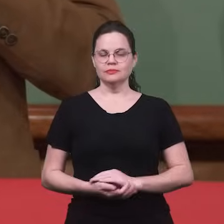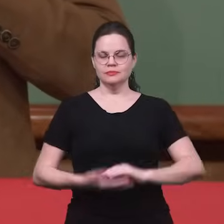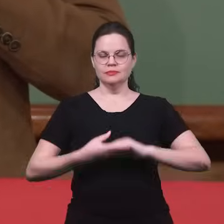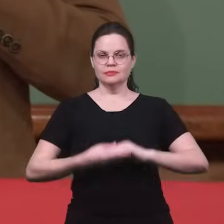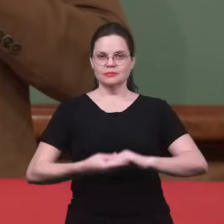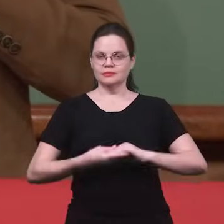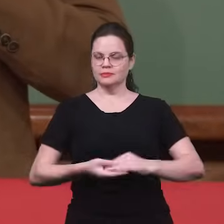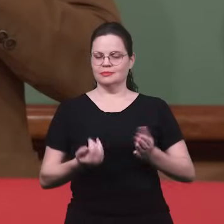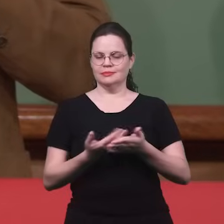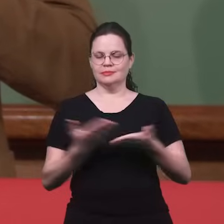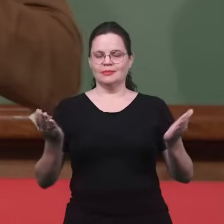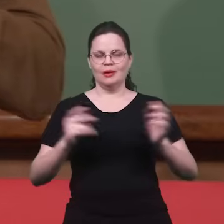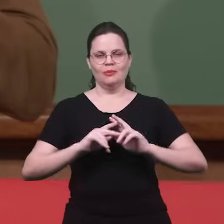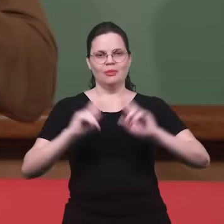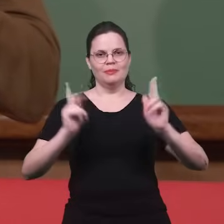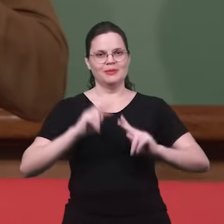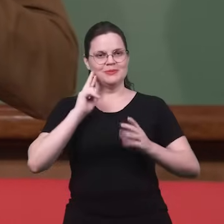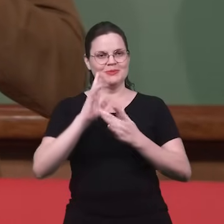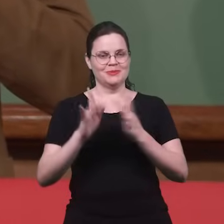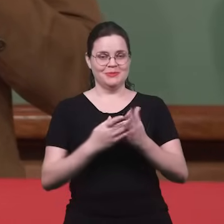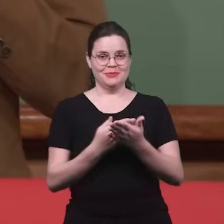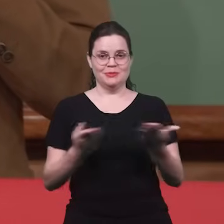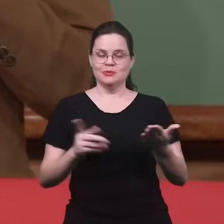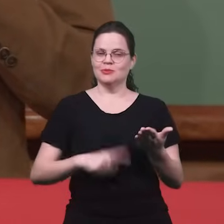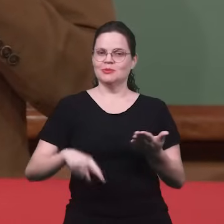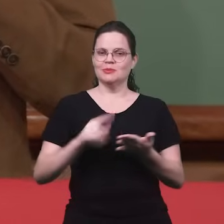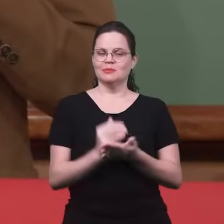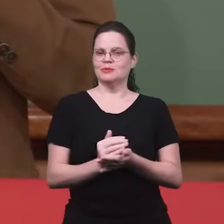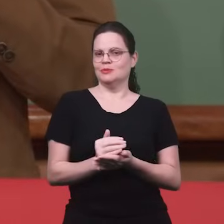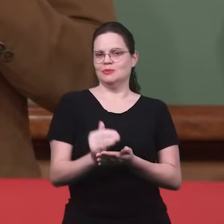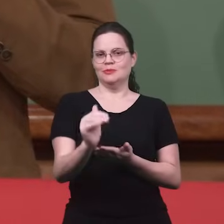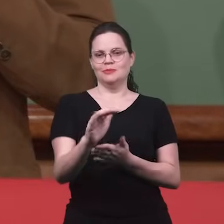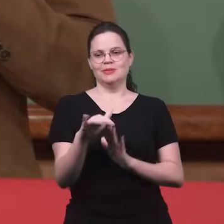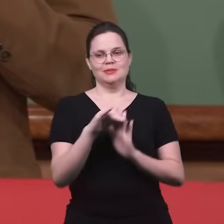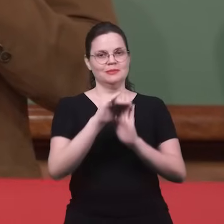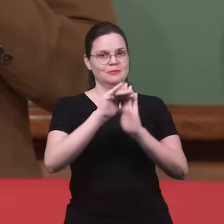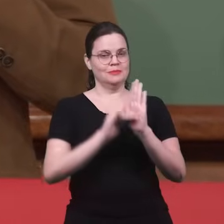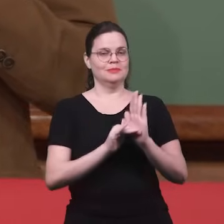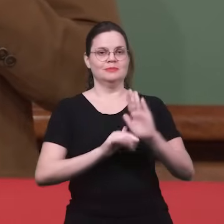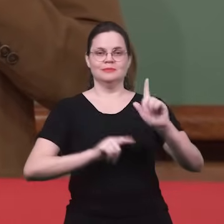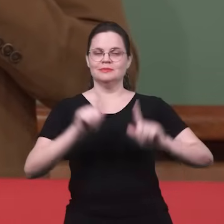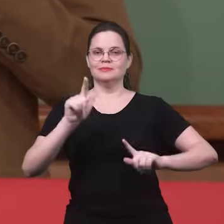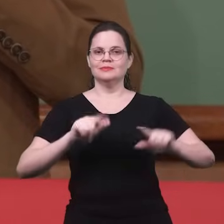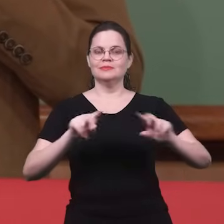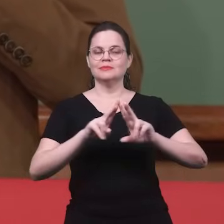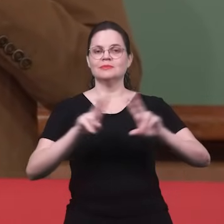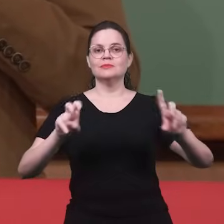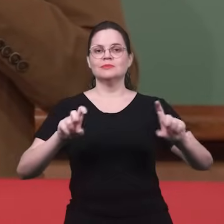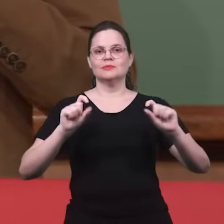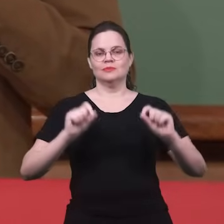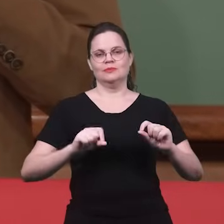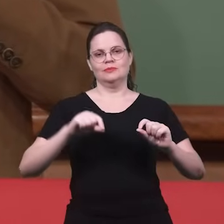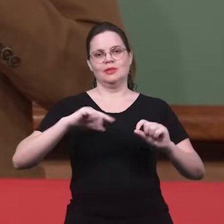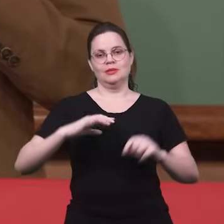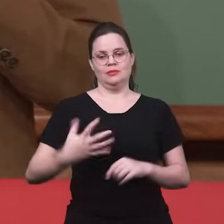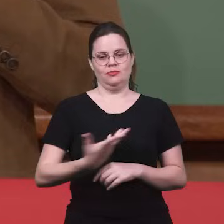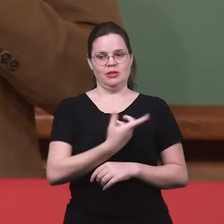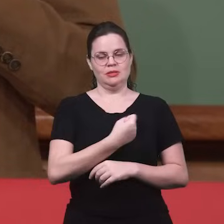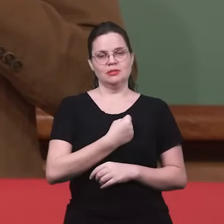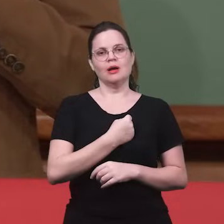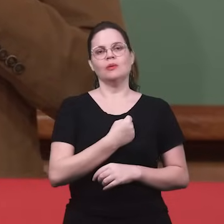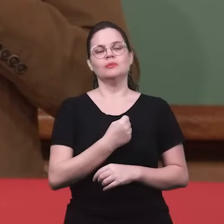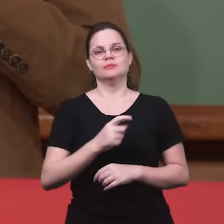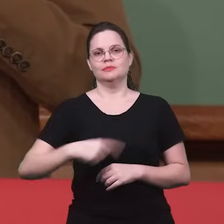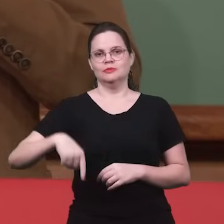cumprimento a todos com a paz do Senhor Jesus. Estamos iniciando mais um programa pela rede Manaim